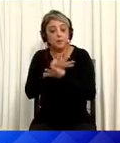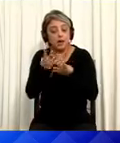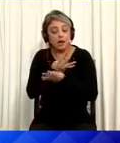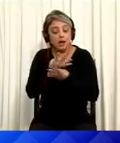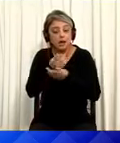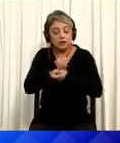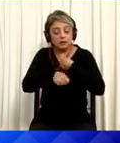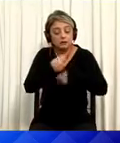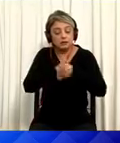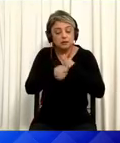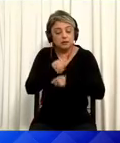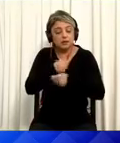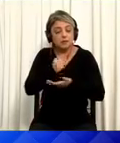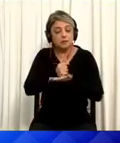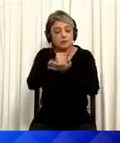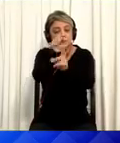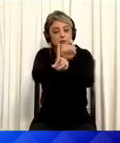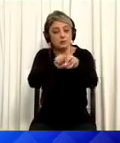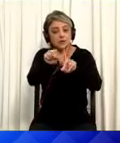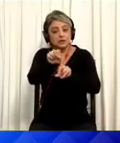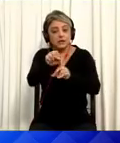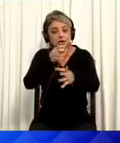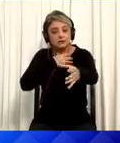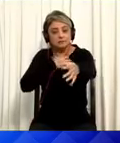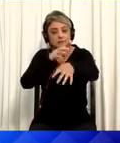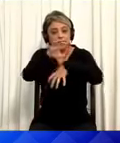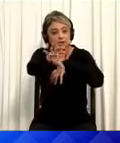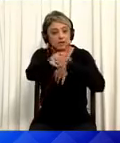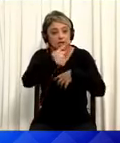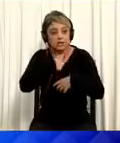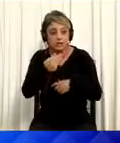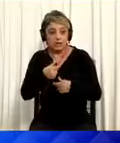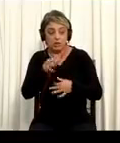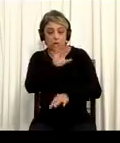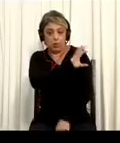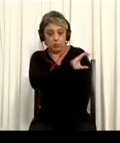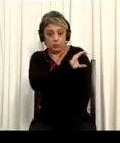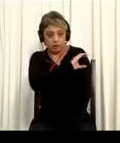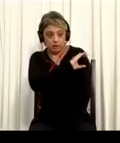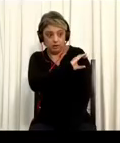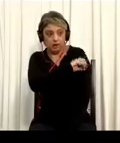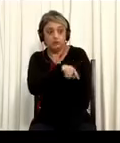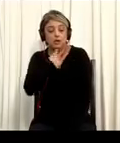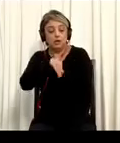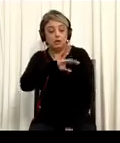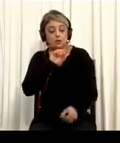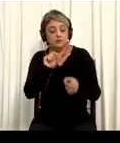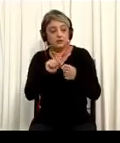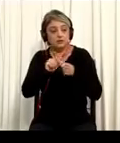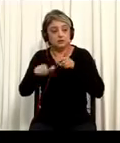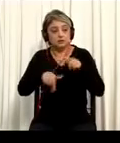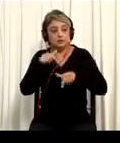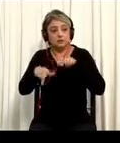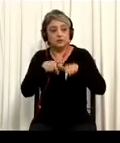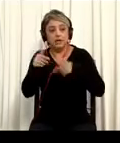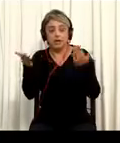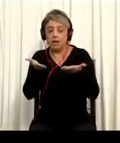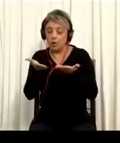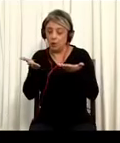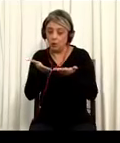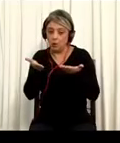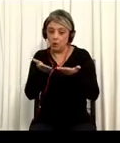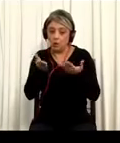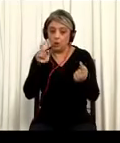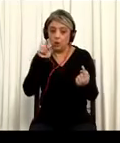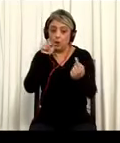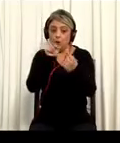economia solidária, né? Então, a rede de solidariedade da qual eu estou coordenando, A gente está fazendo o trabalho agora com a